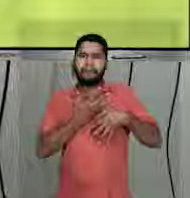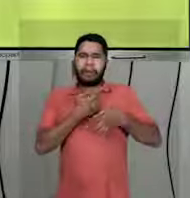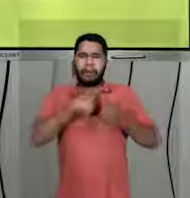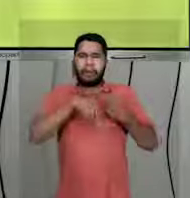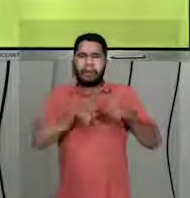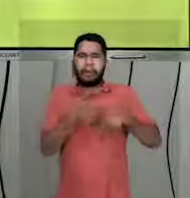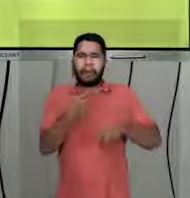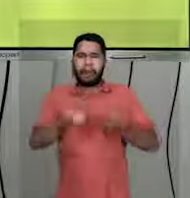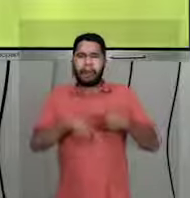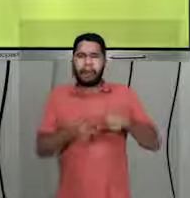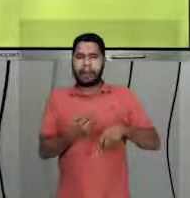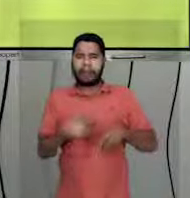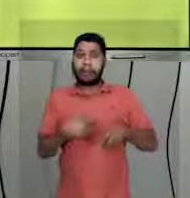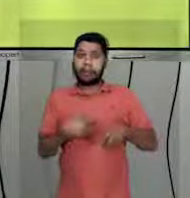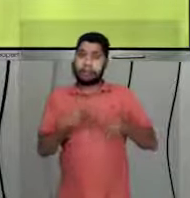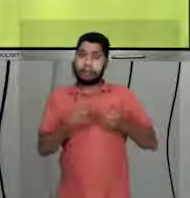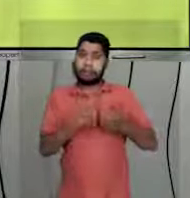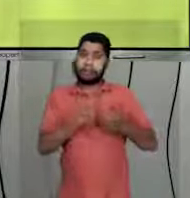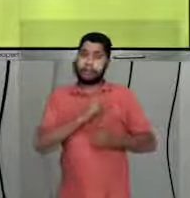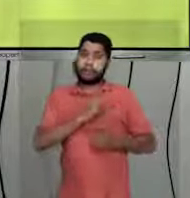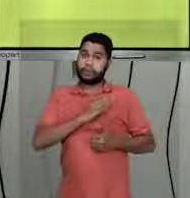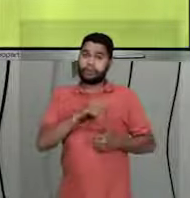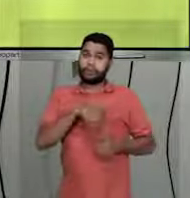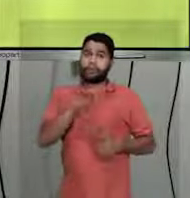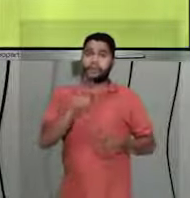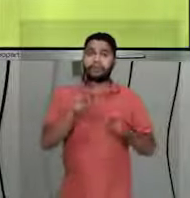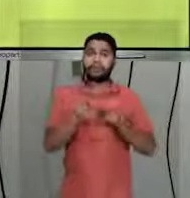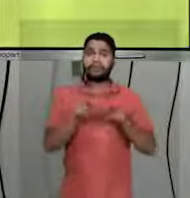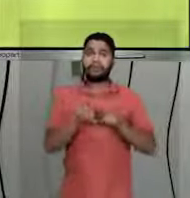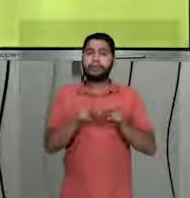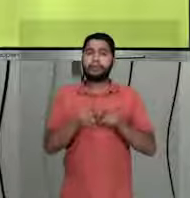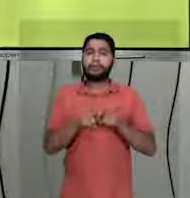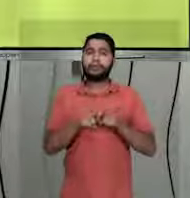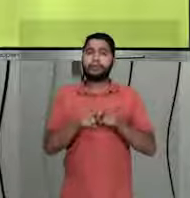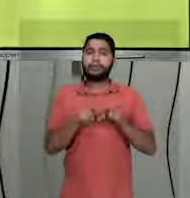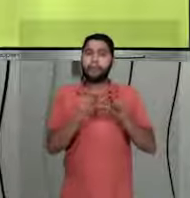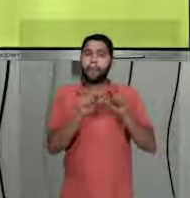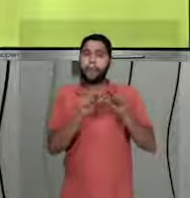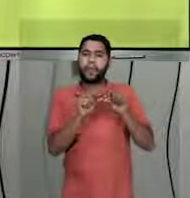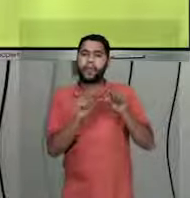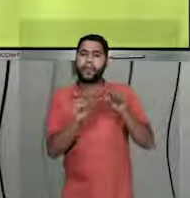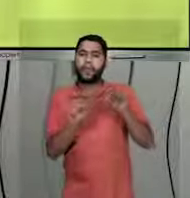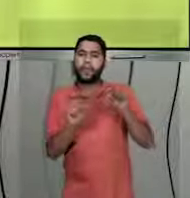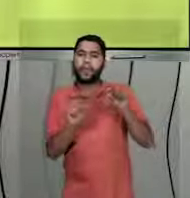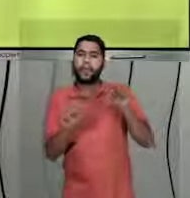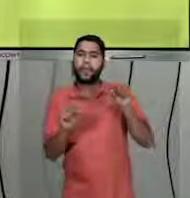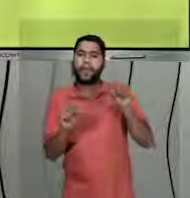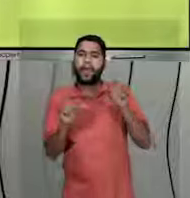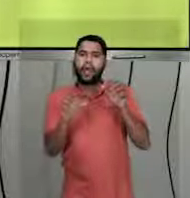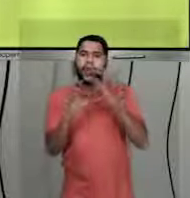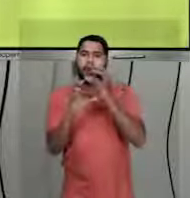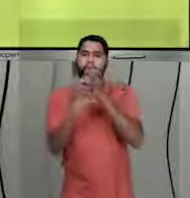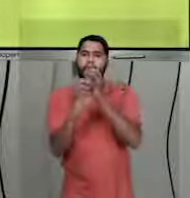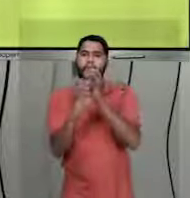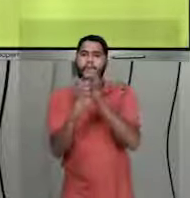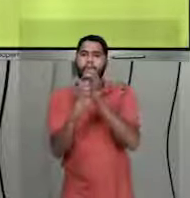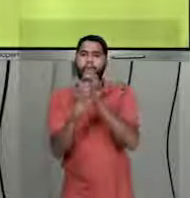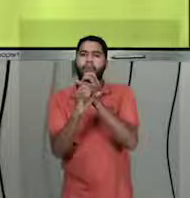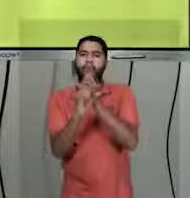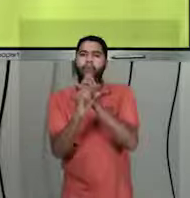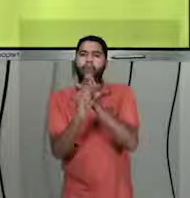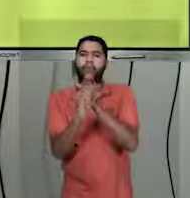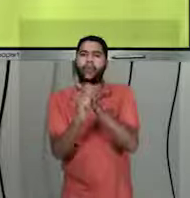do coração tem um calibre maior e distante sempre vai estar mais fino, ficando da espessura do cabelo que a gente chama